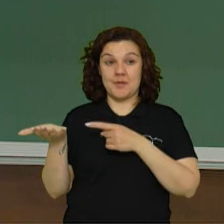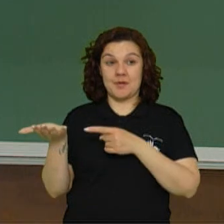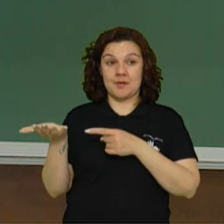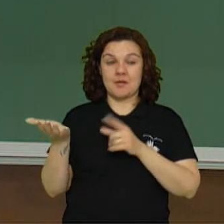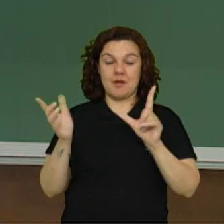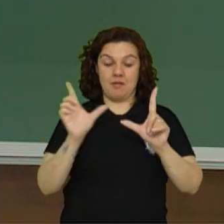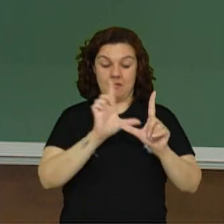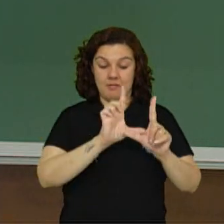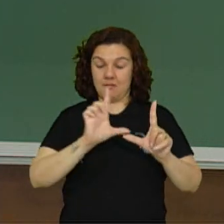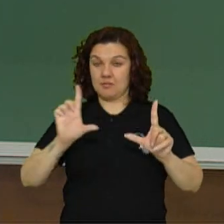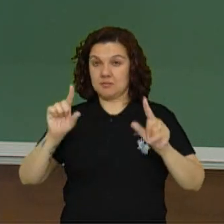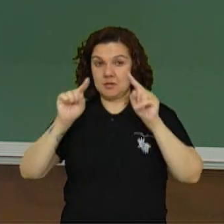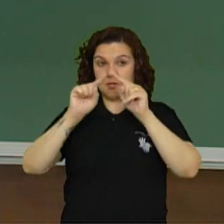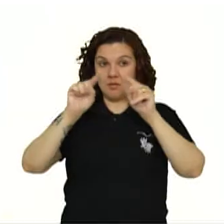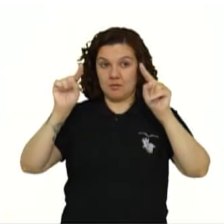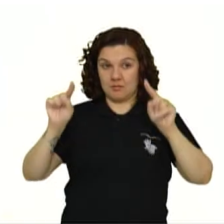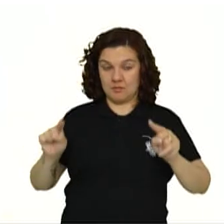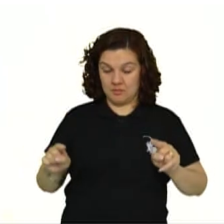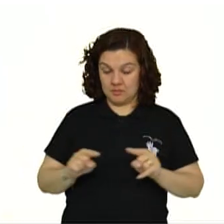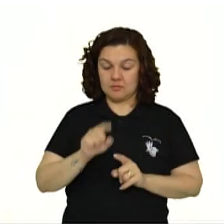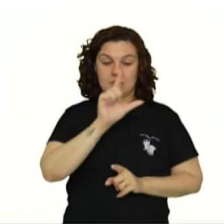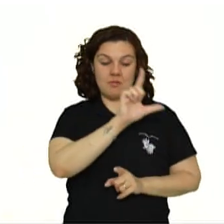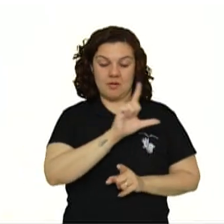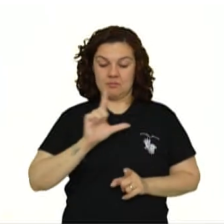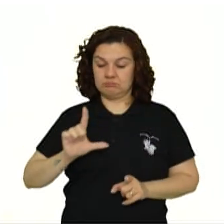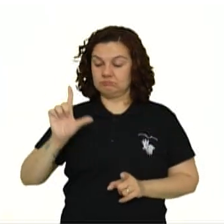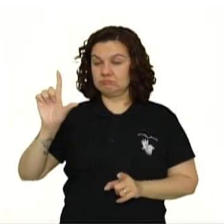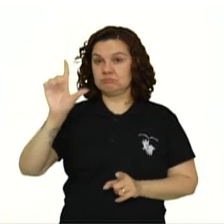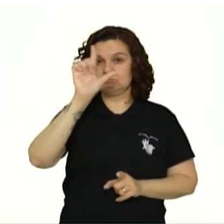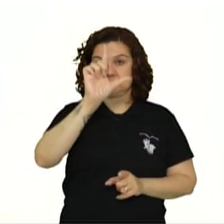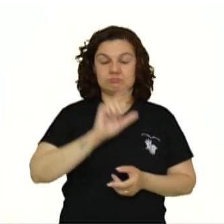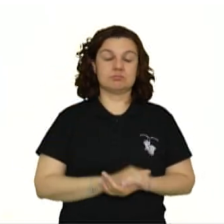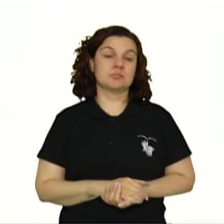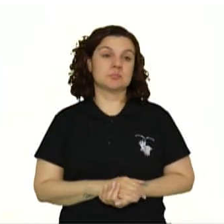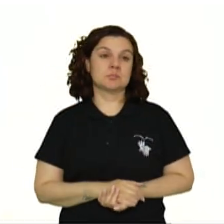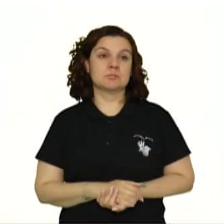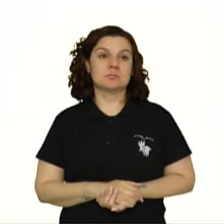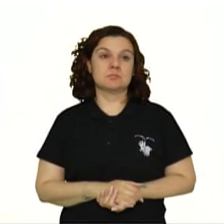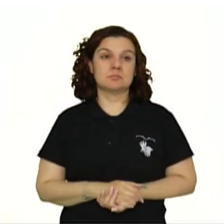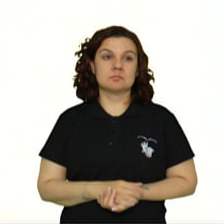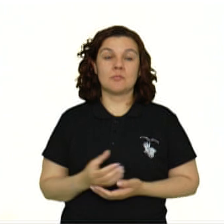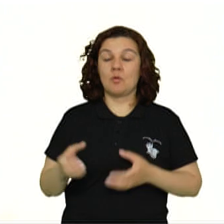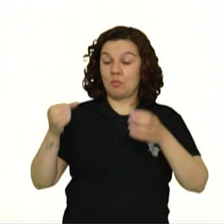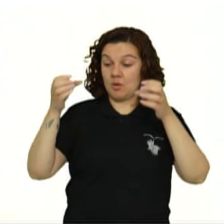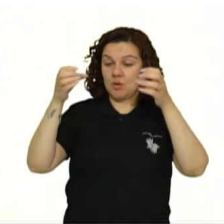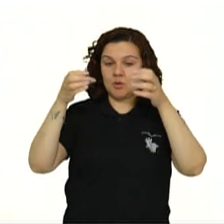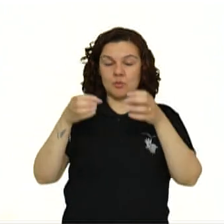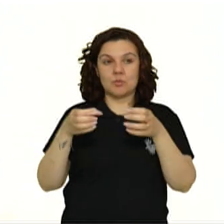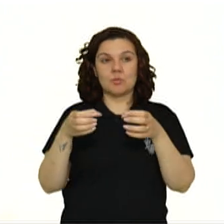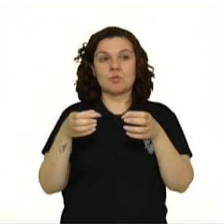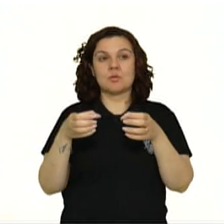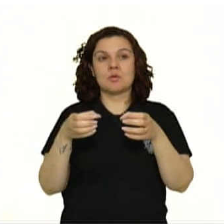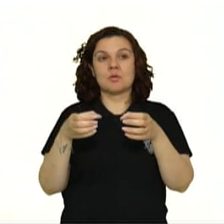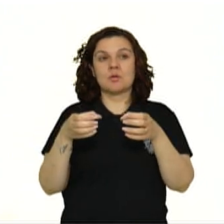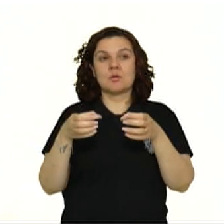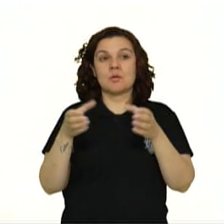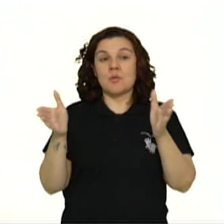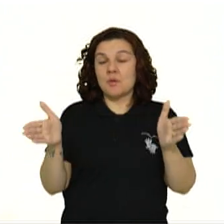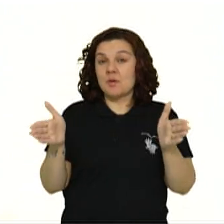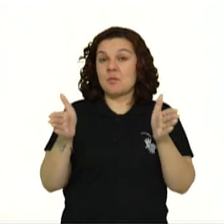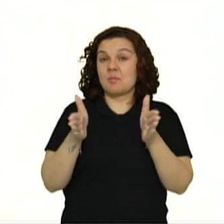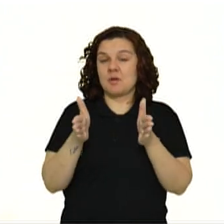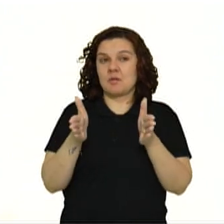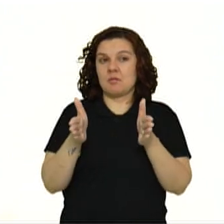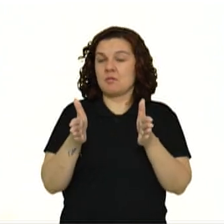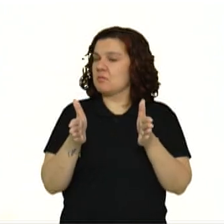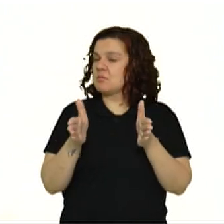L de lado, é um quadrado, L, L, L, L, tá bom? Coloquei 2 taças, porque eu quero a menor razão. Então,